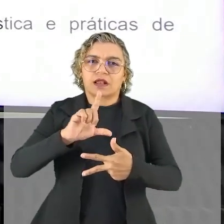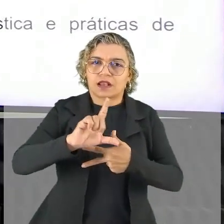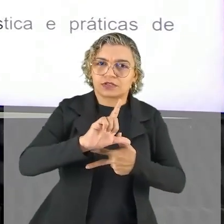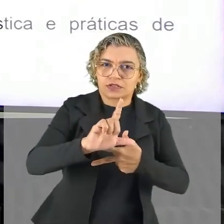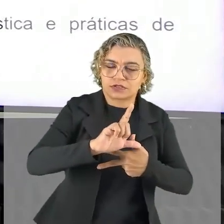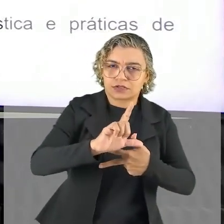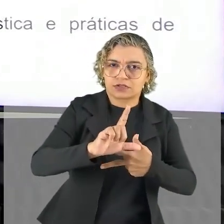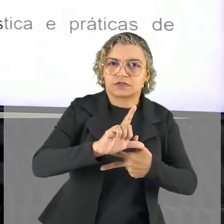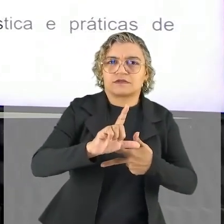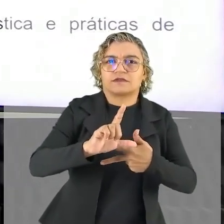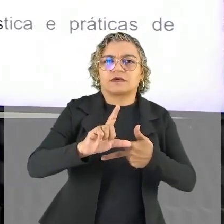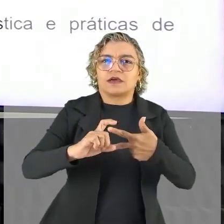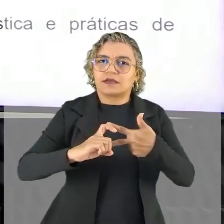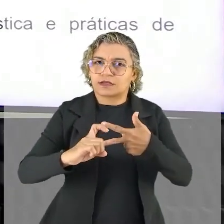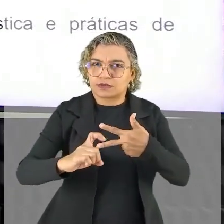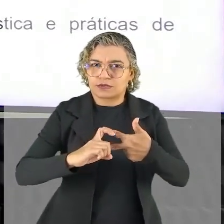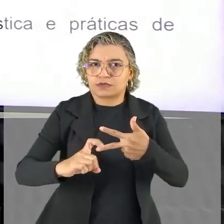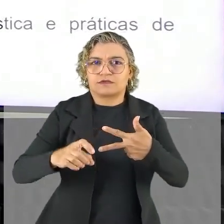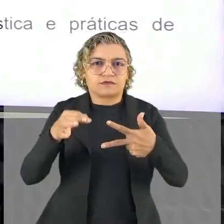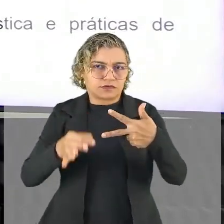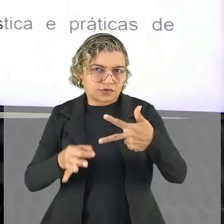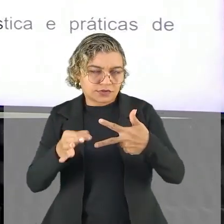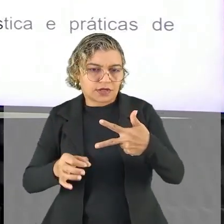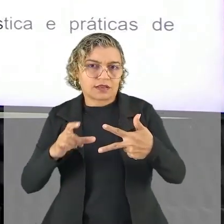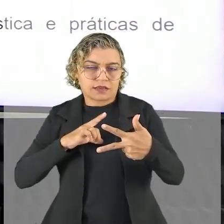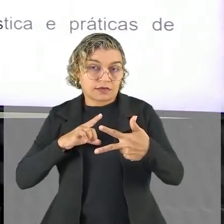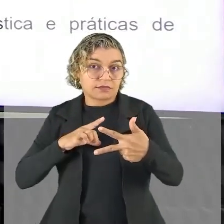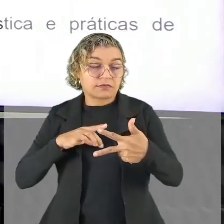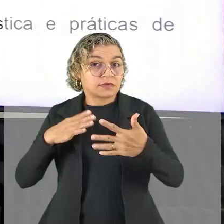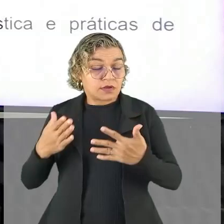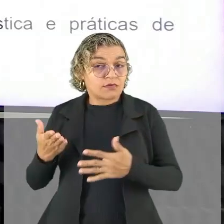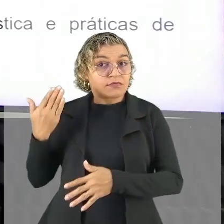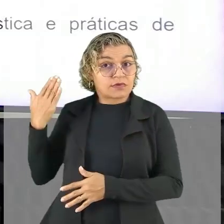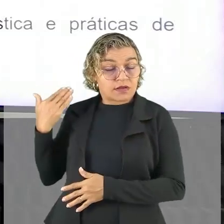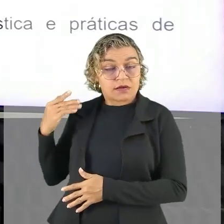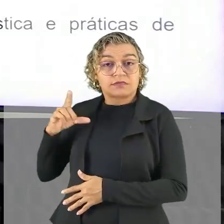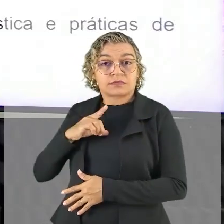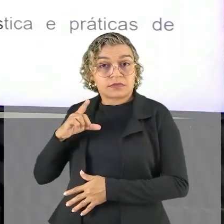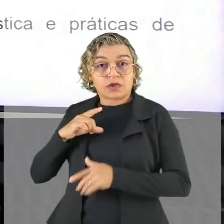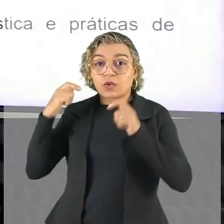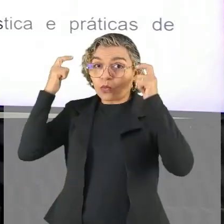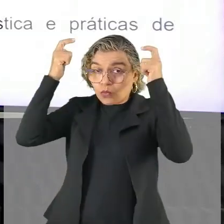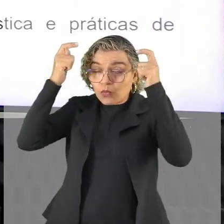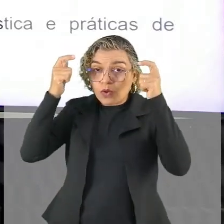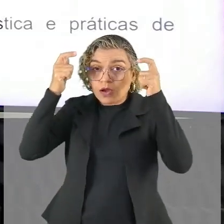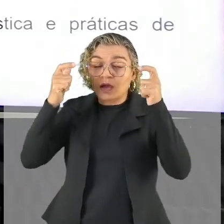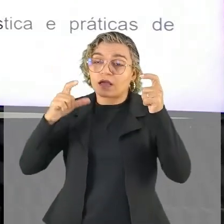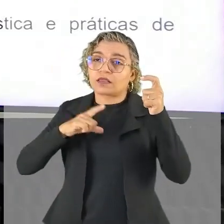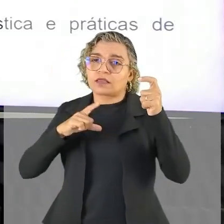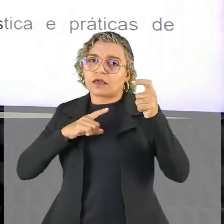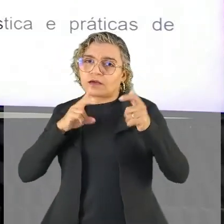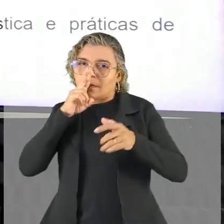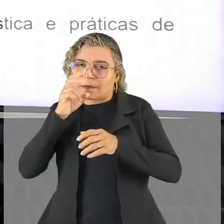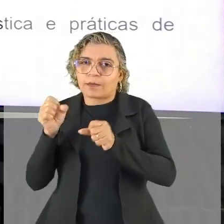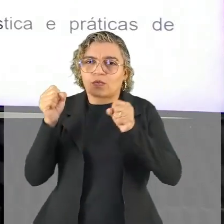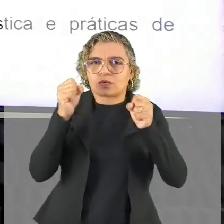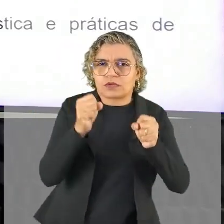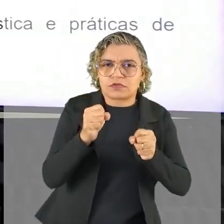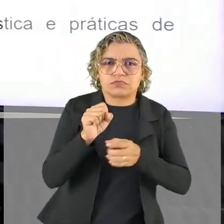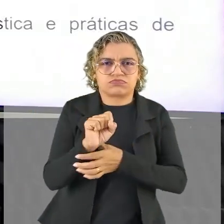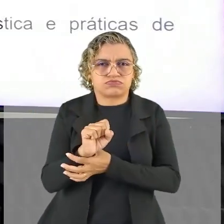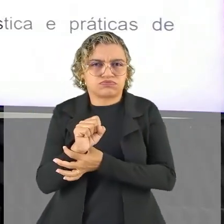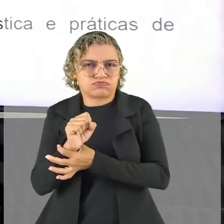esse que prevalecia era a monarquia, esse rei ele vai ter, né, na sua mão o poder de segurança, o poder